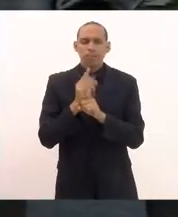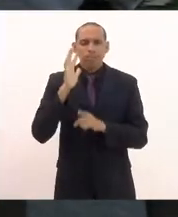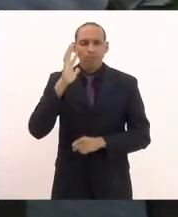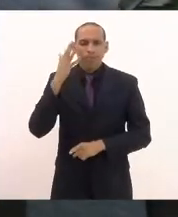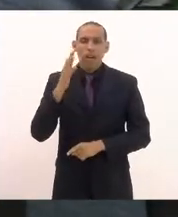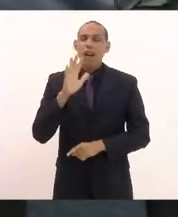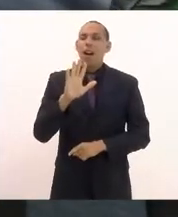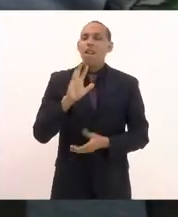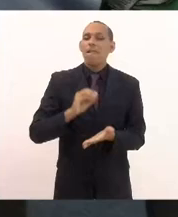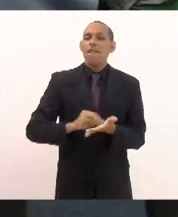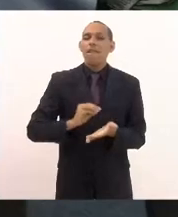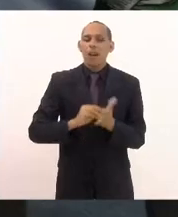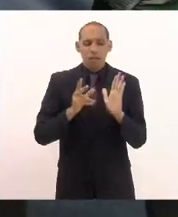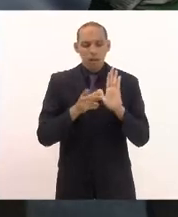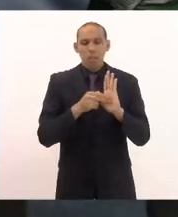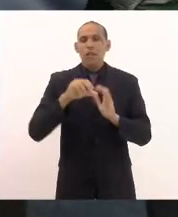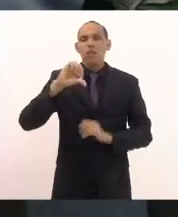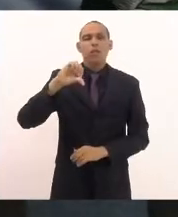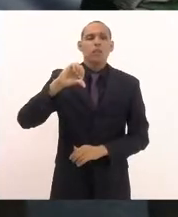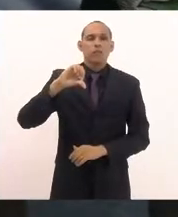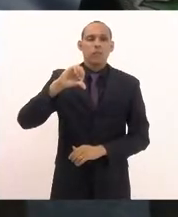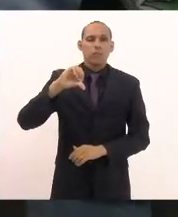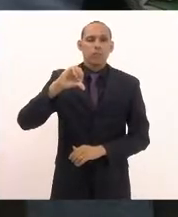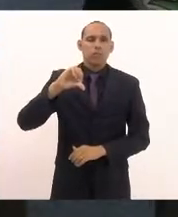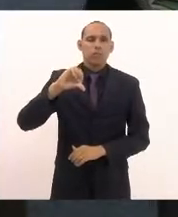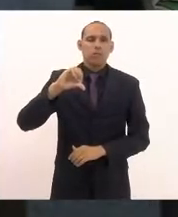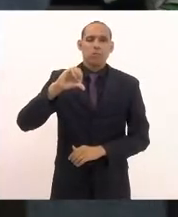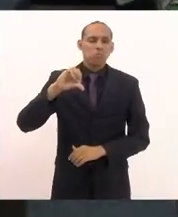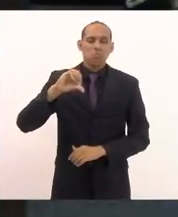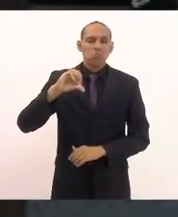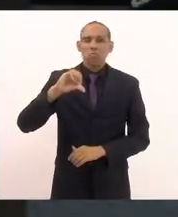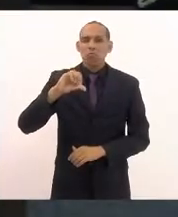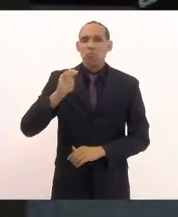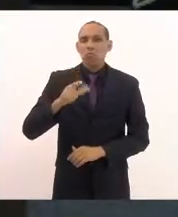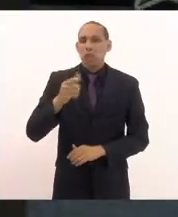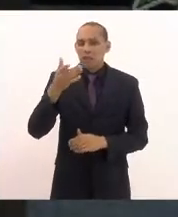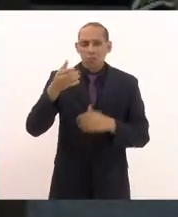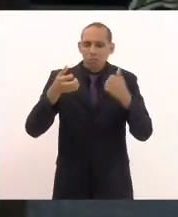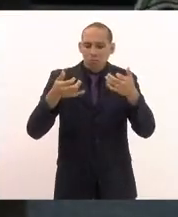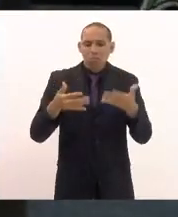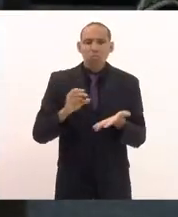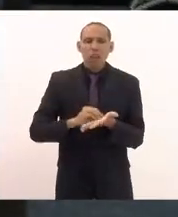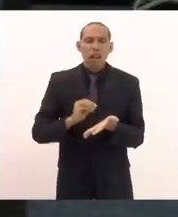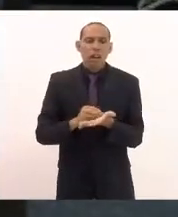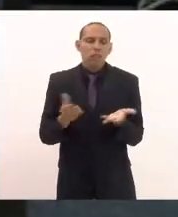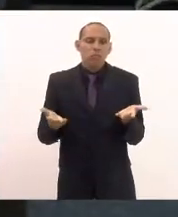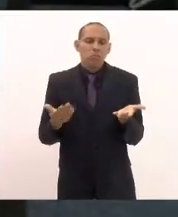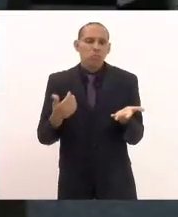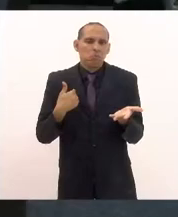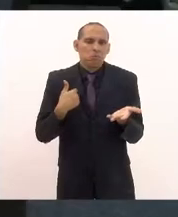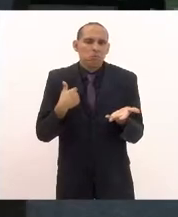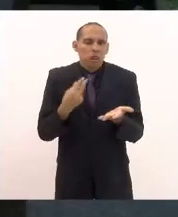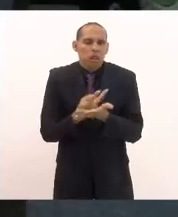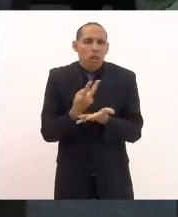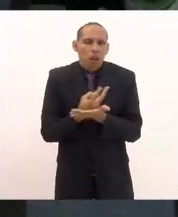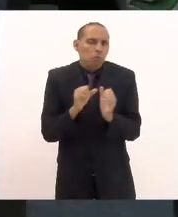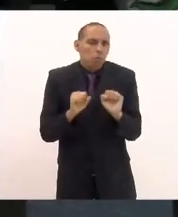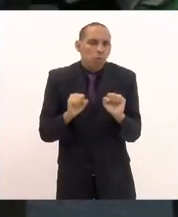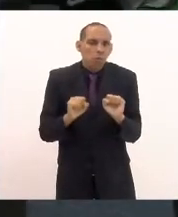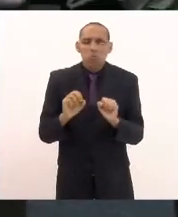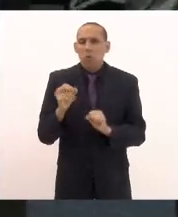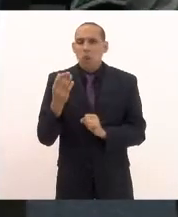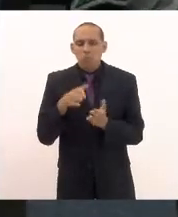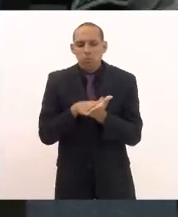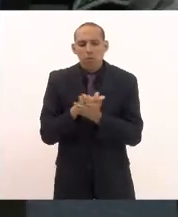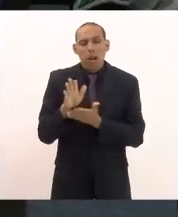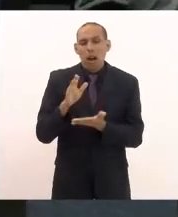está a emenda número 9, acabou não aparecendo na relação aí, por alguma razão. Eu posso ter falhado ou ter uma falha de